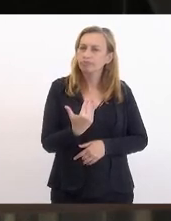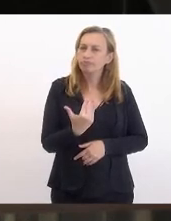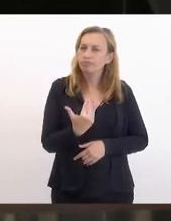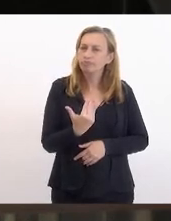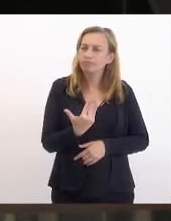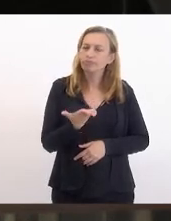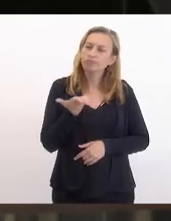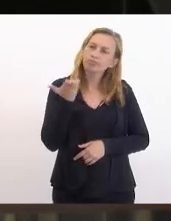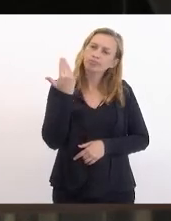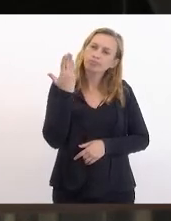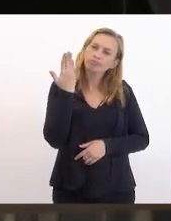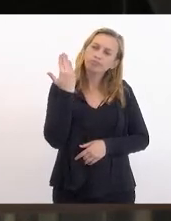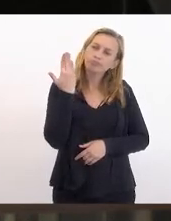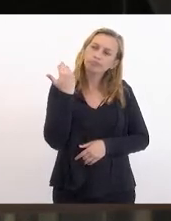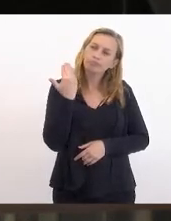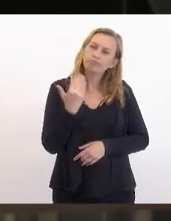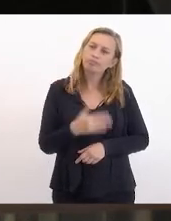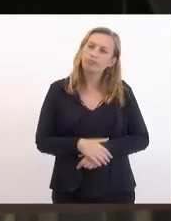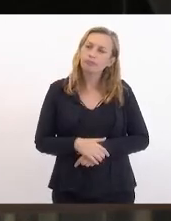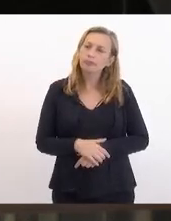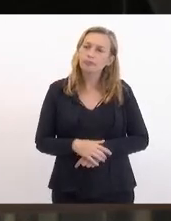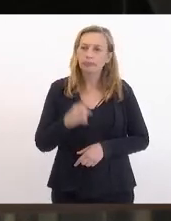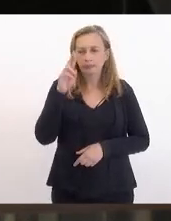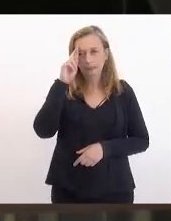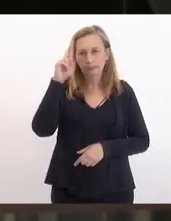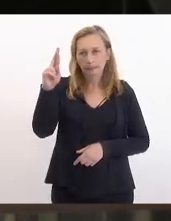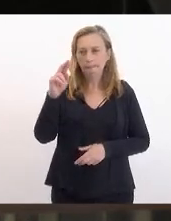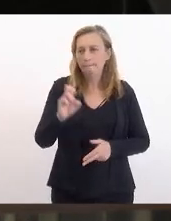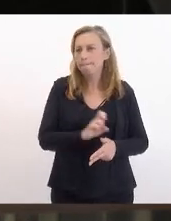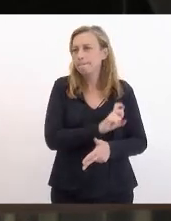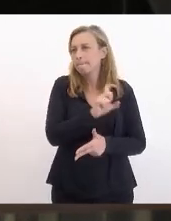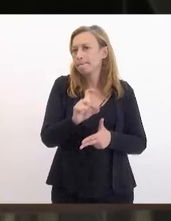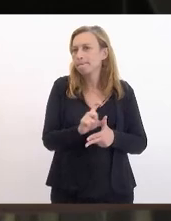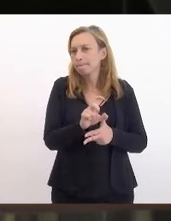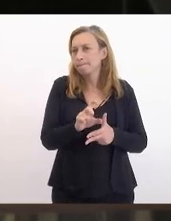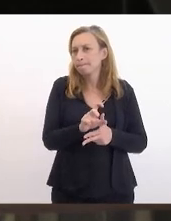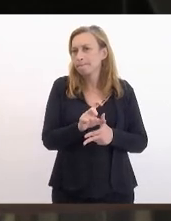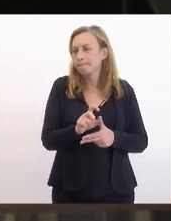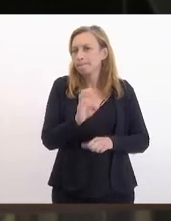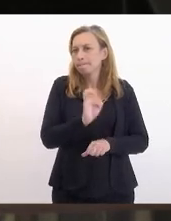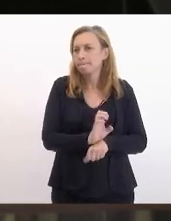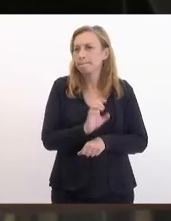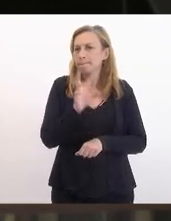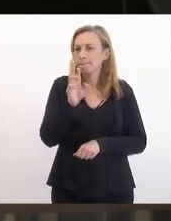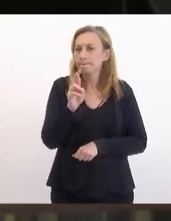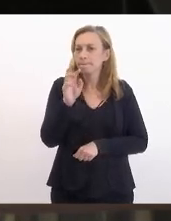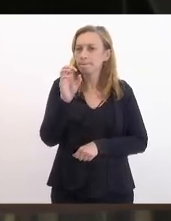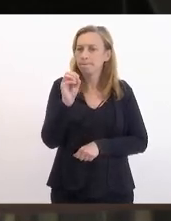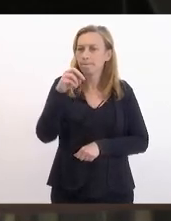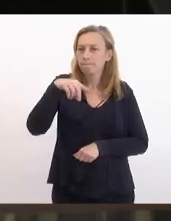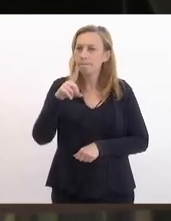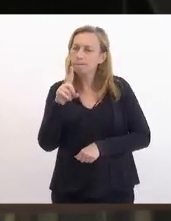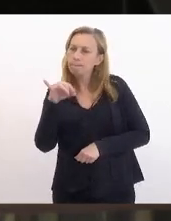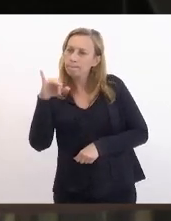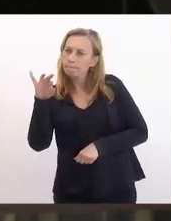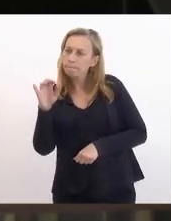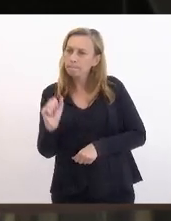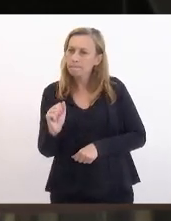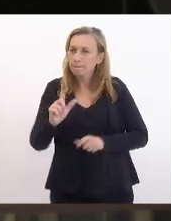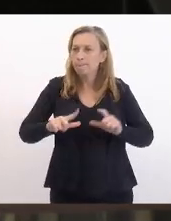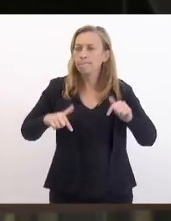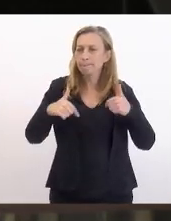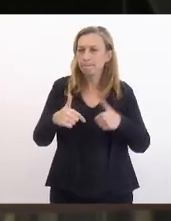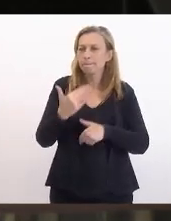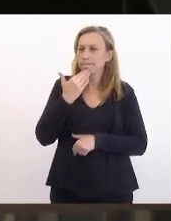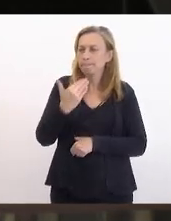na época o chefe do executivo do Estado de Rondônia uma tão